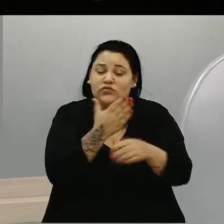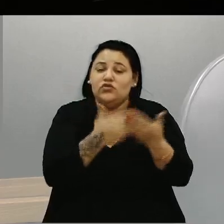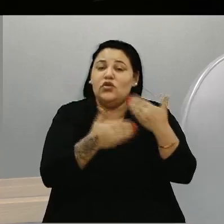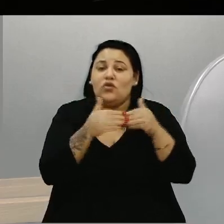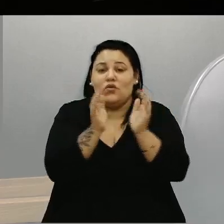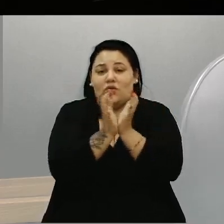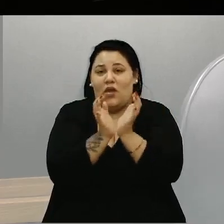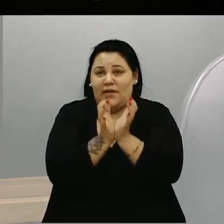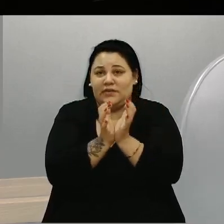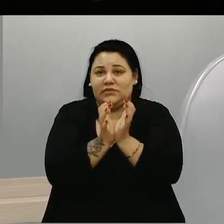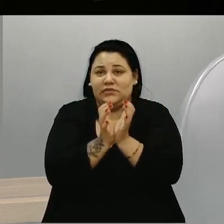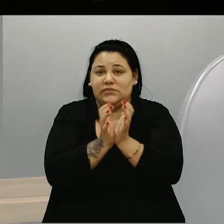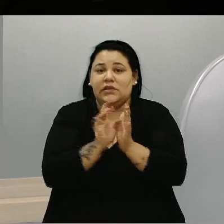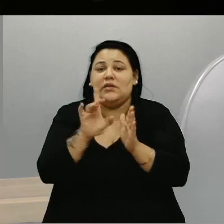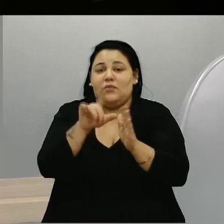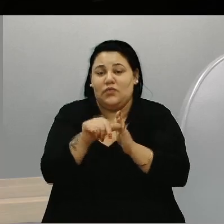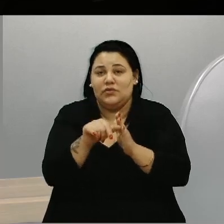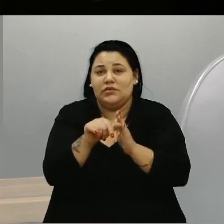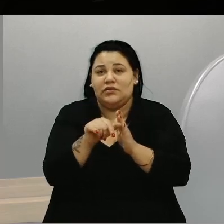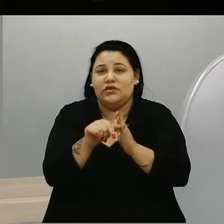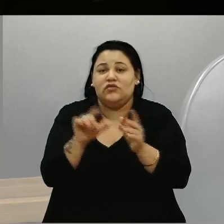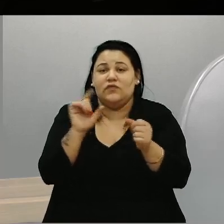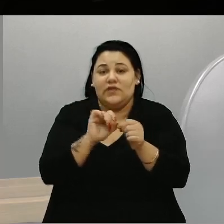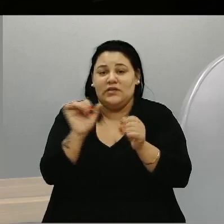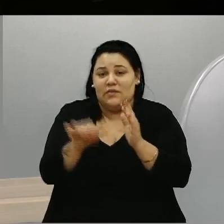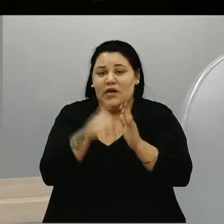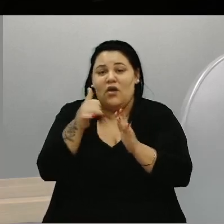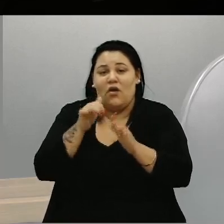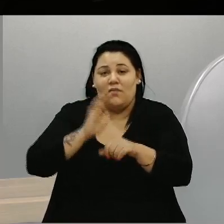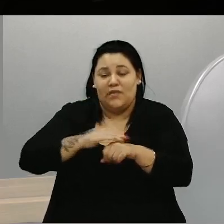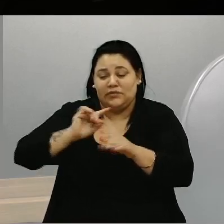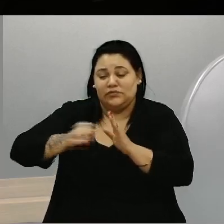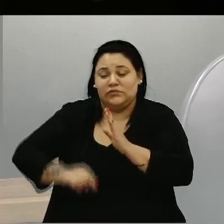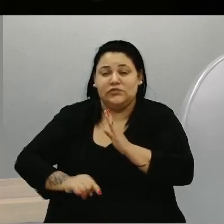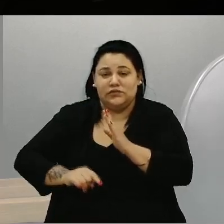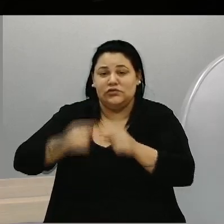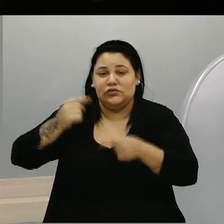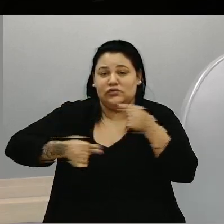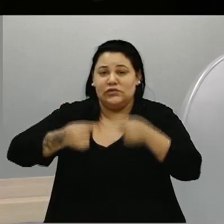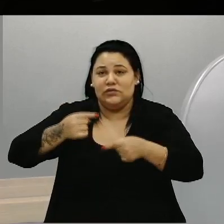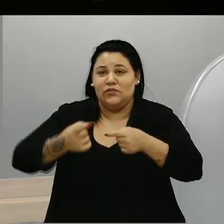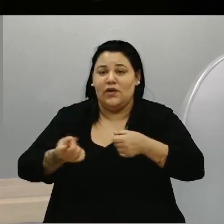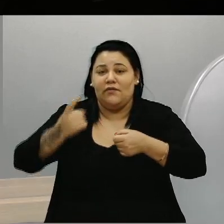das colegas, para depois a gente poder fazer melhor esse debate com o retorno desse pedido.